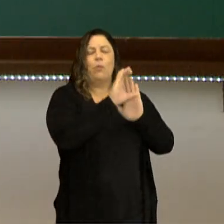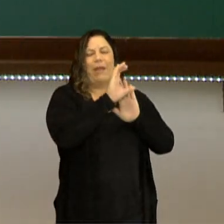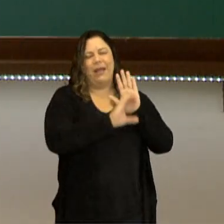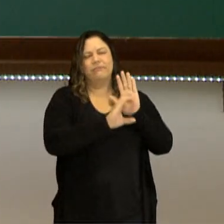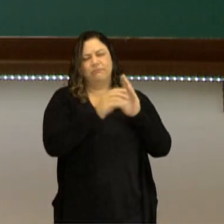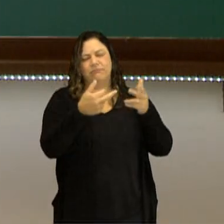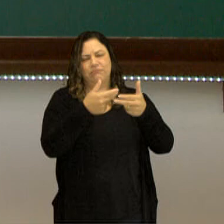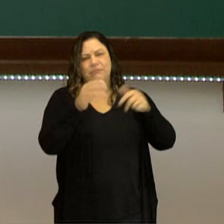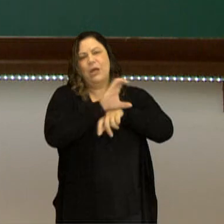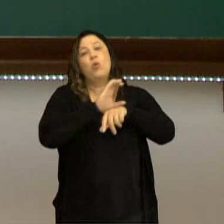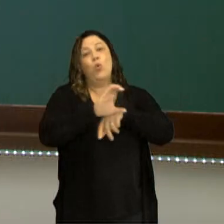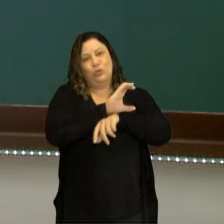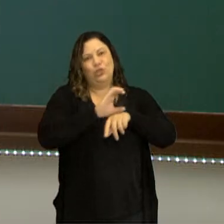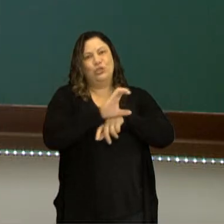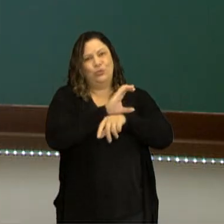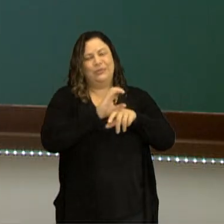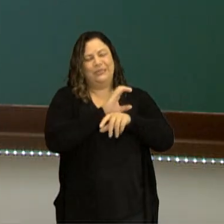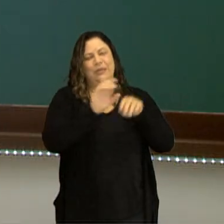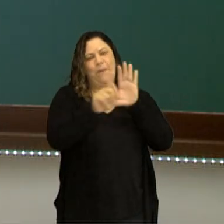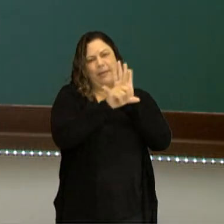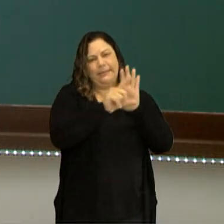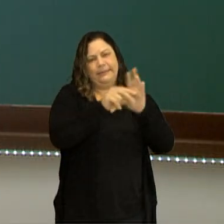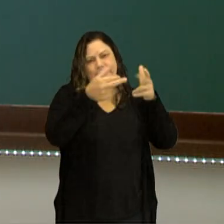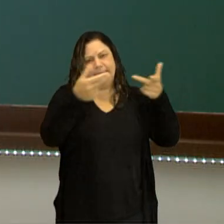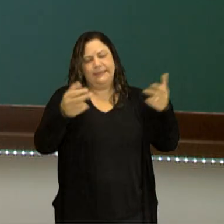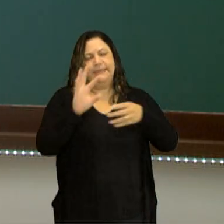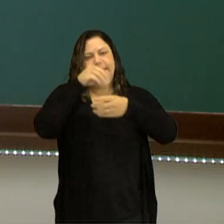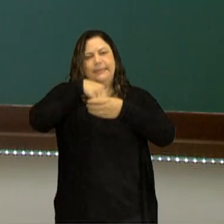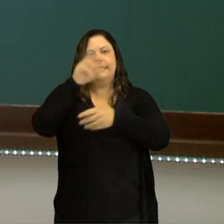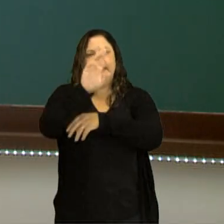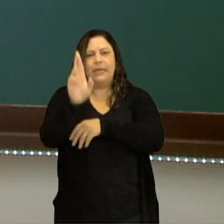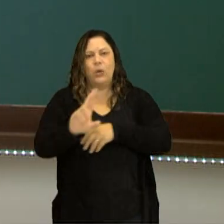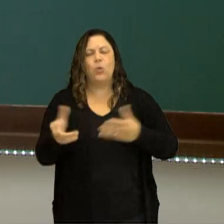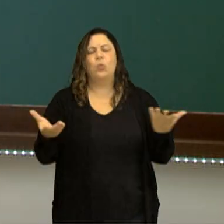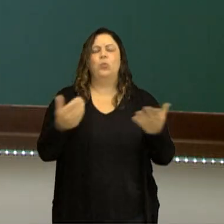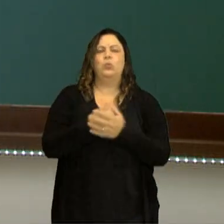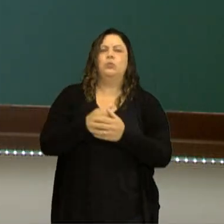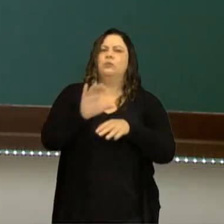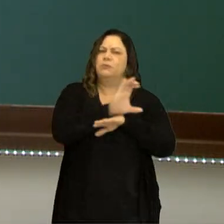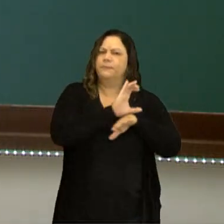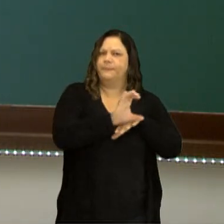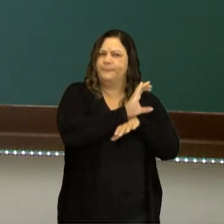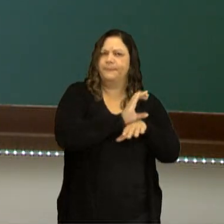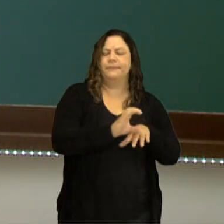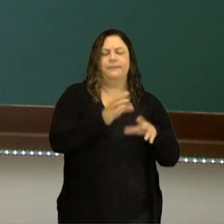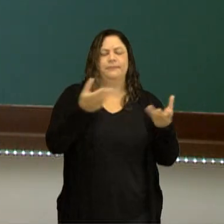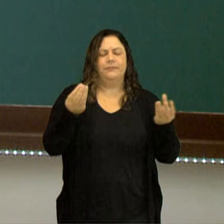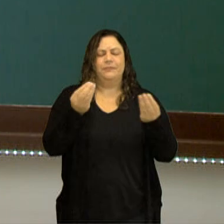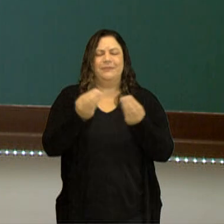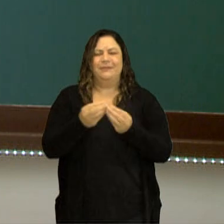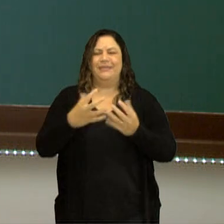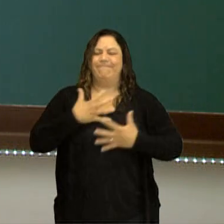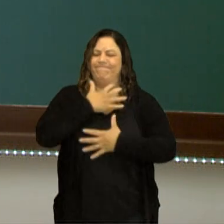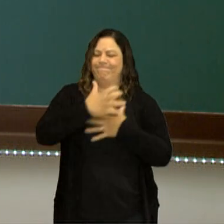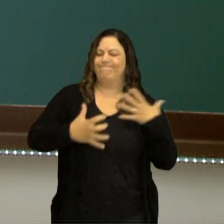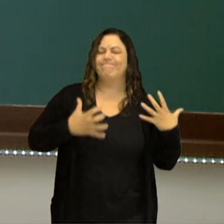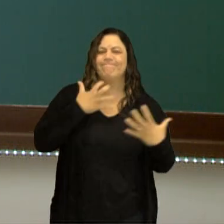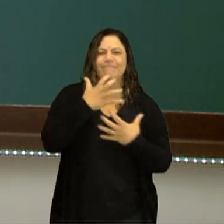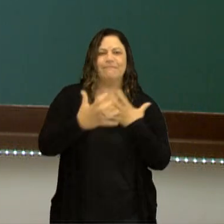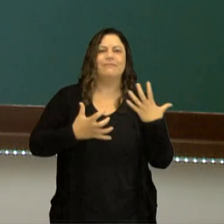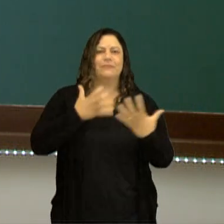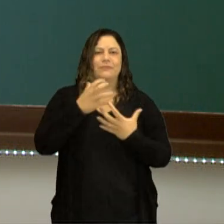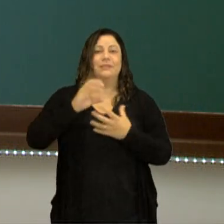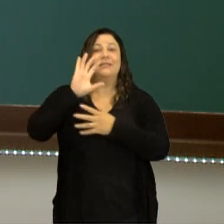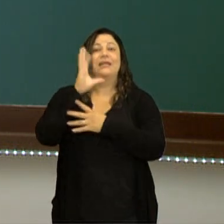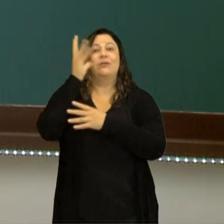para aliviar a barra dele, E ele vai tentar, então, diminuir as tensões sociais que estão acontecendo dentro